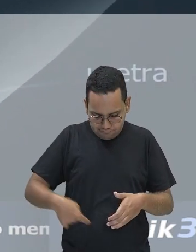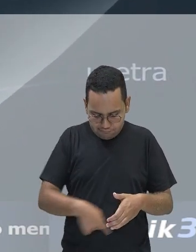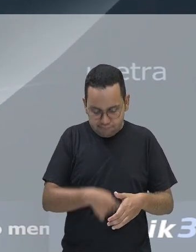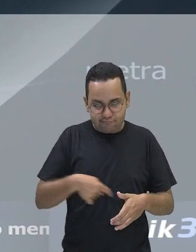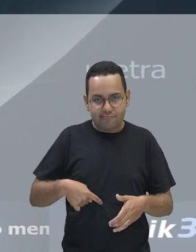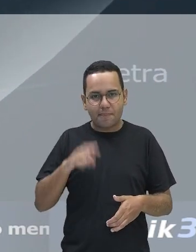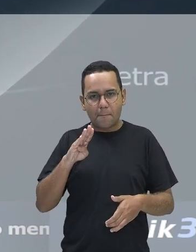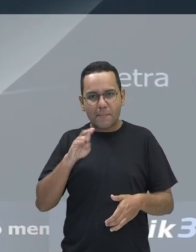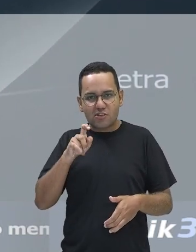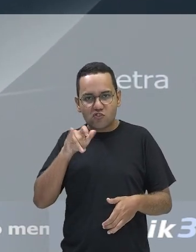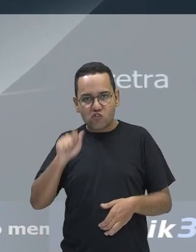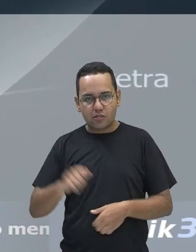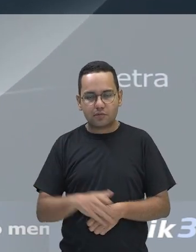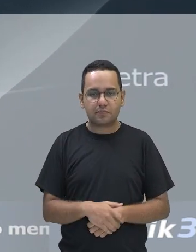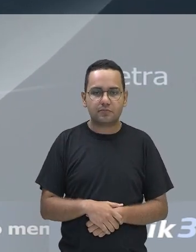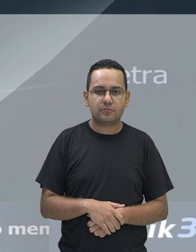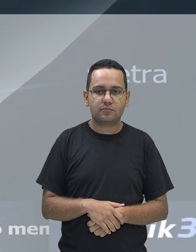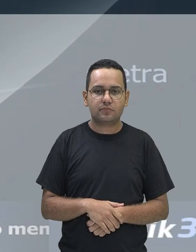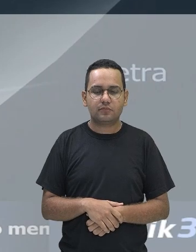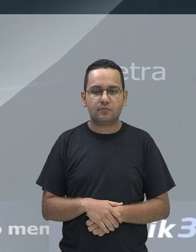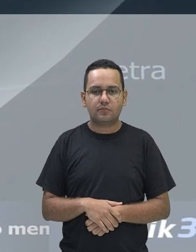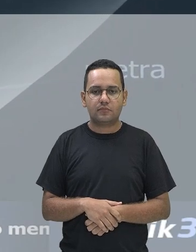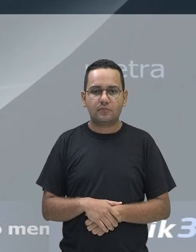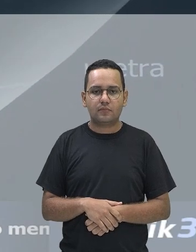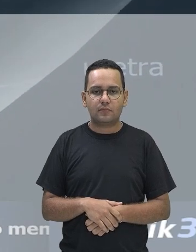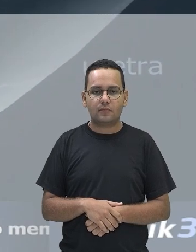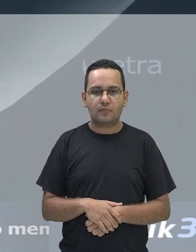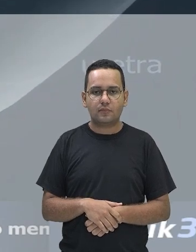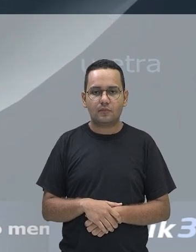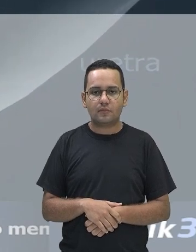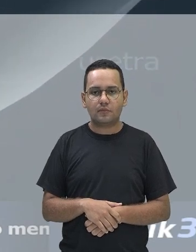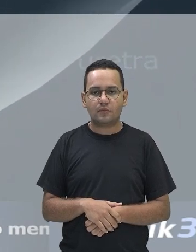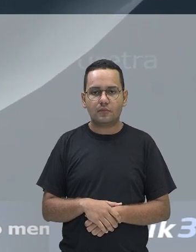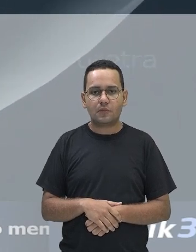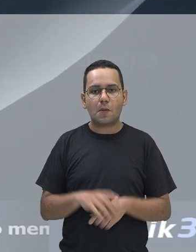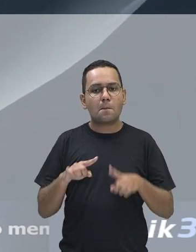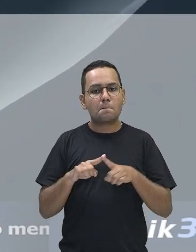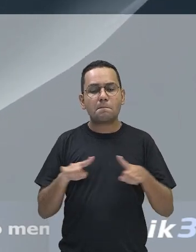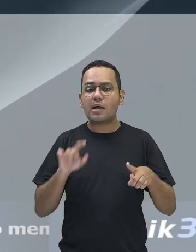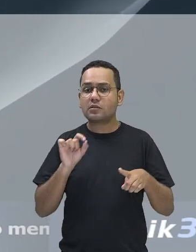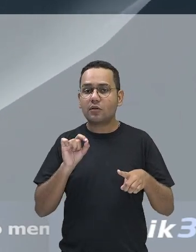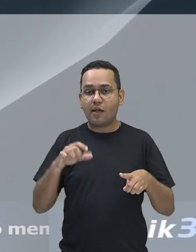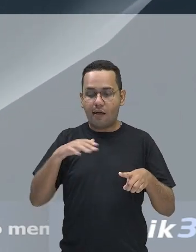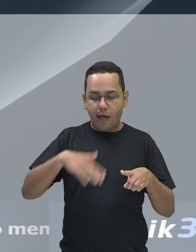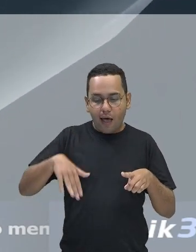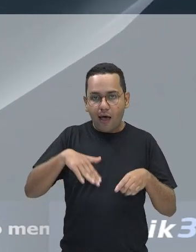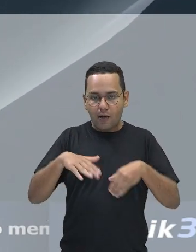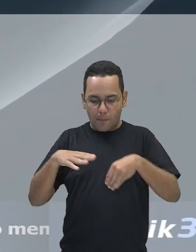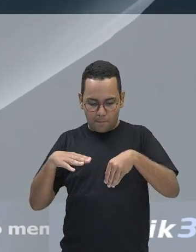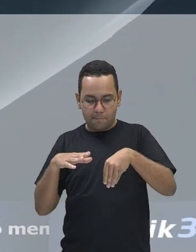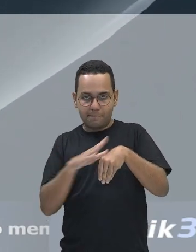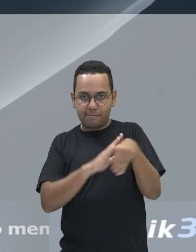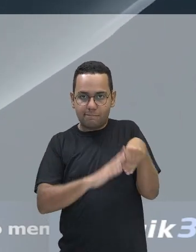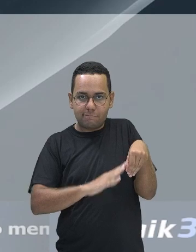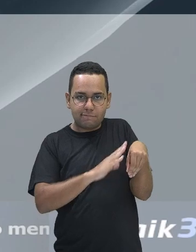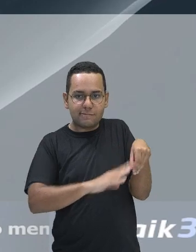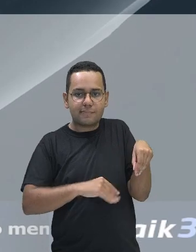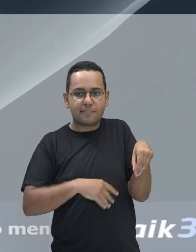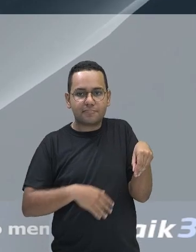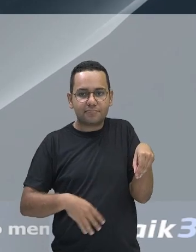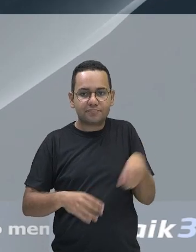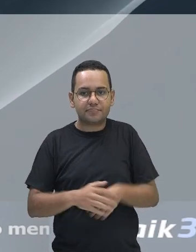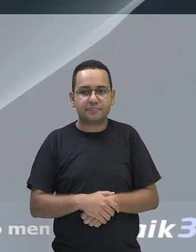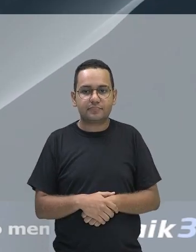imagem. Obviamente que ele está ligado ao canal vaginal, tá? Porque a entrada